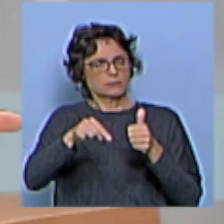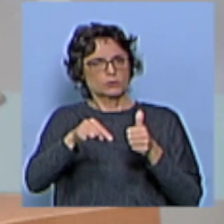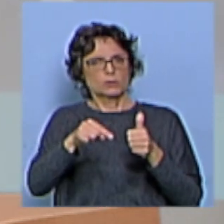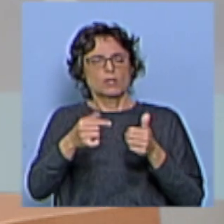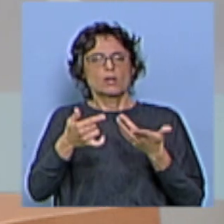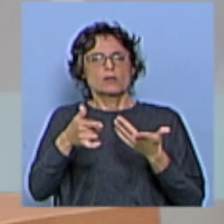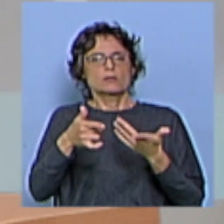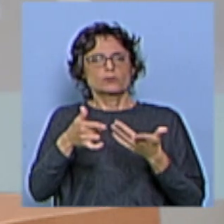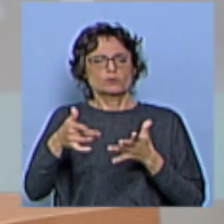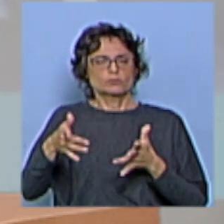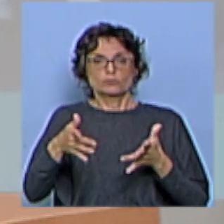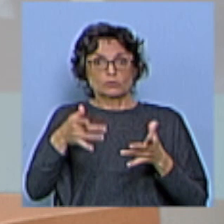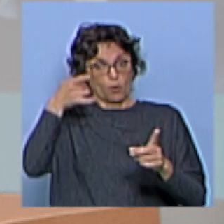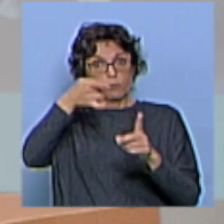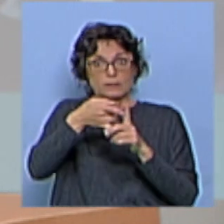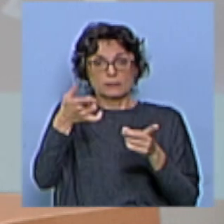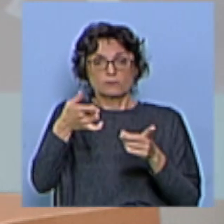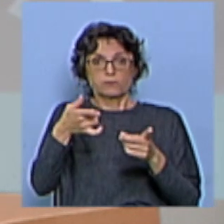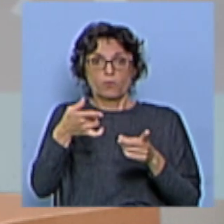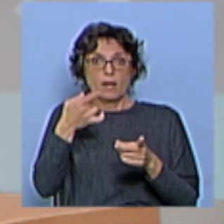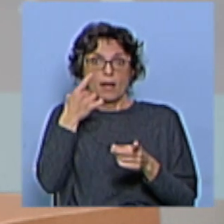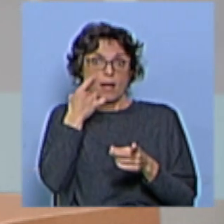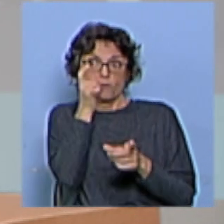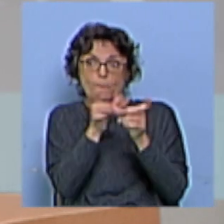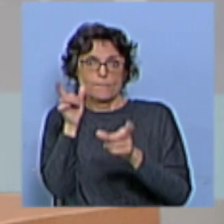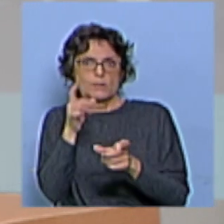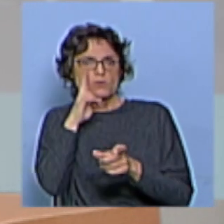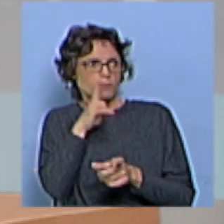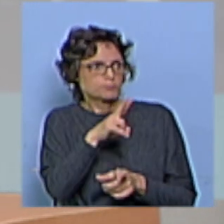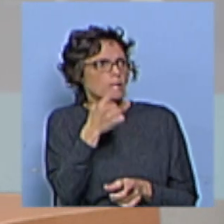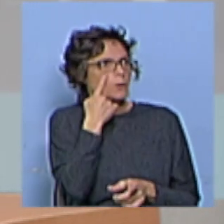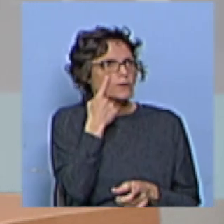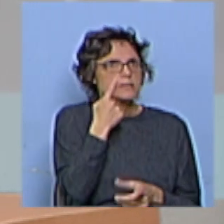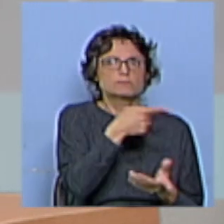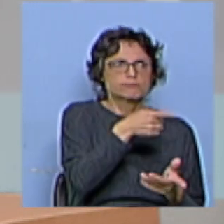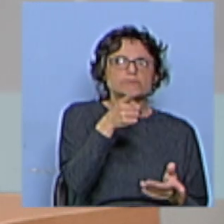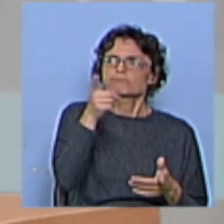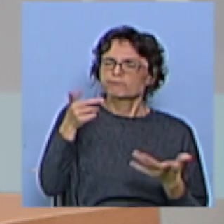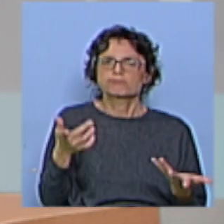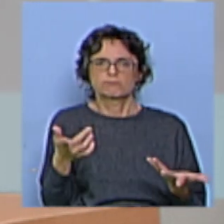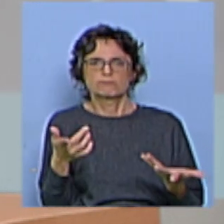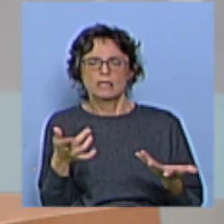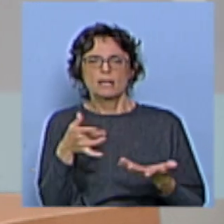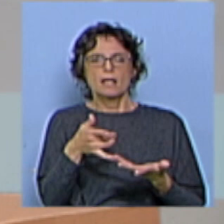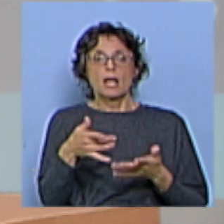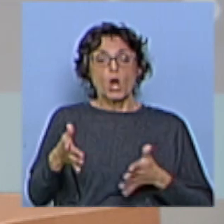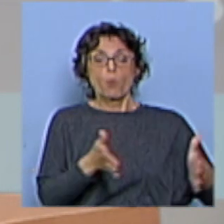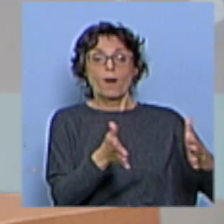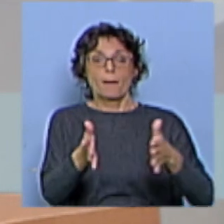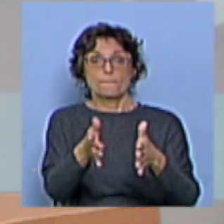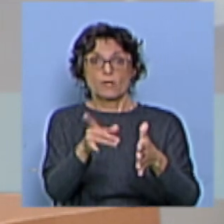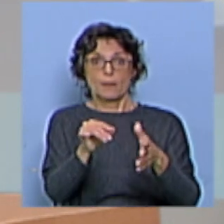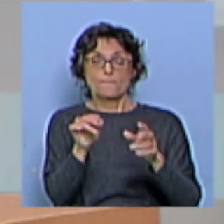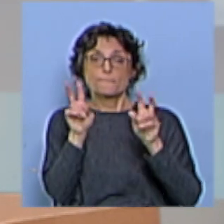por exemplo, há um projeto muito interessante que eu gostava de destacar, os Caminhos da Fé, um projeto que